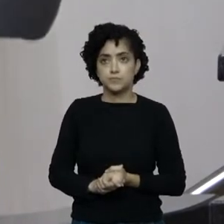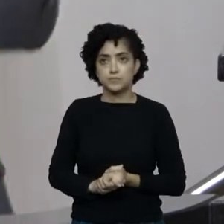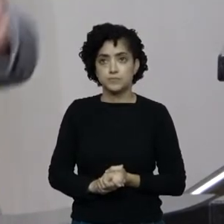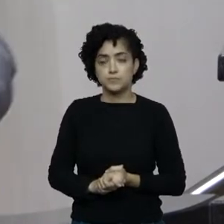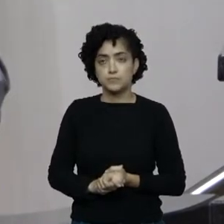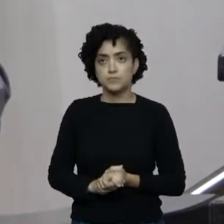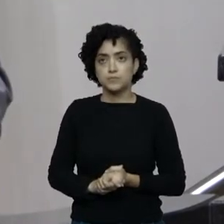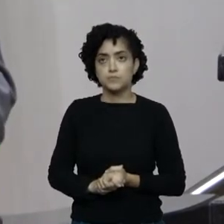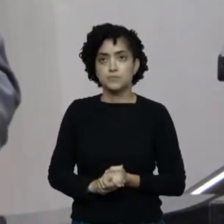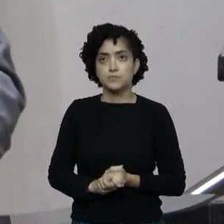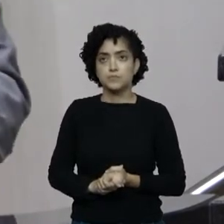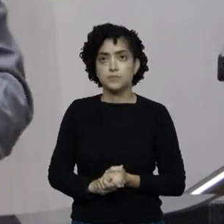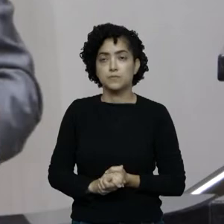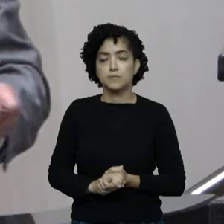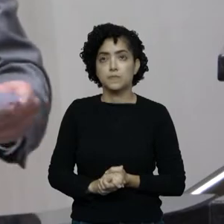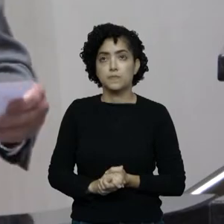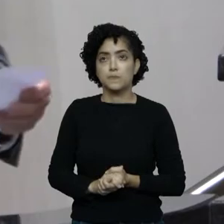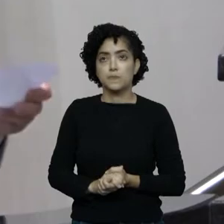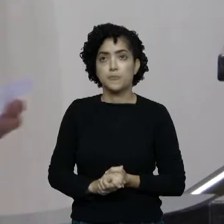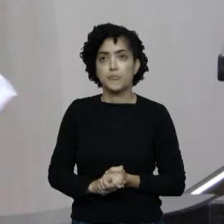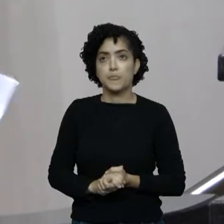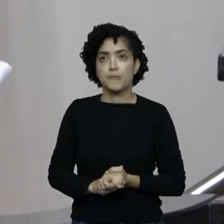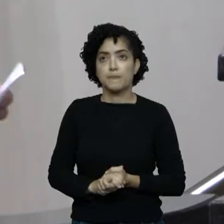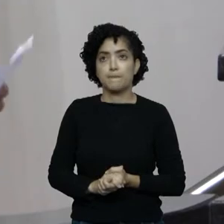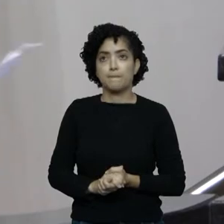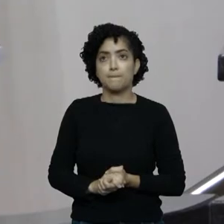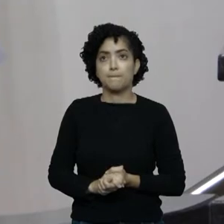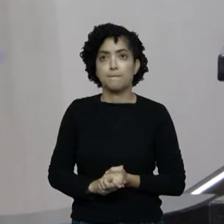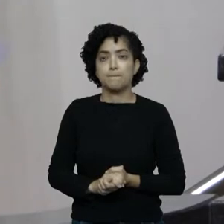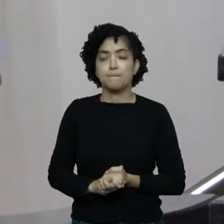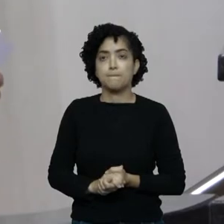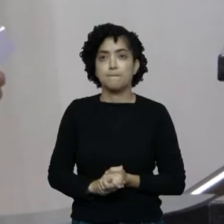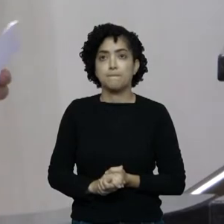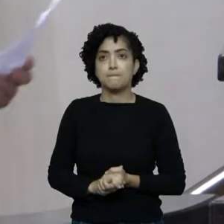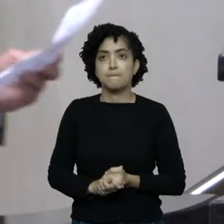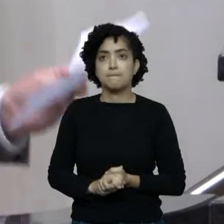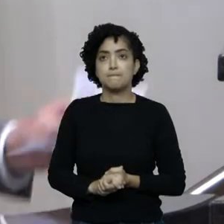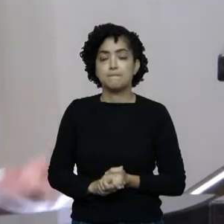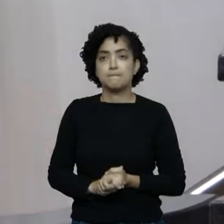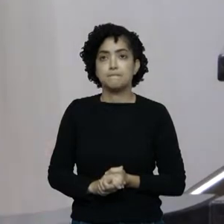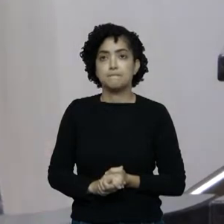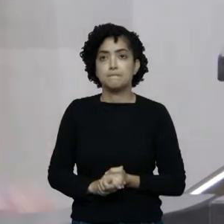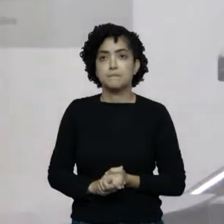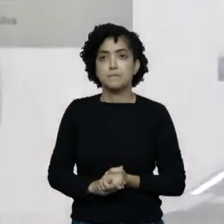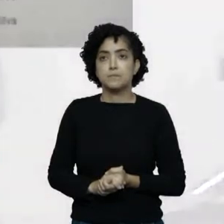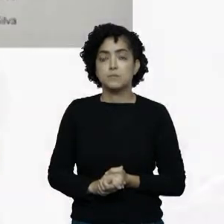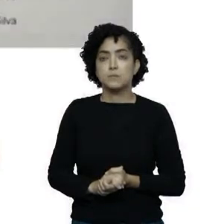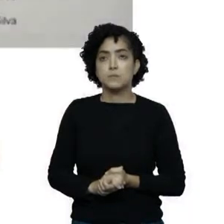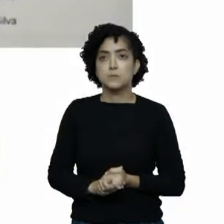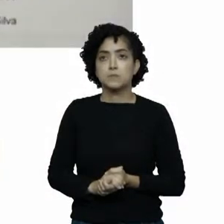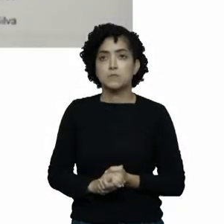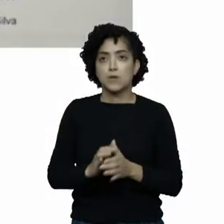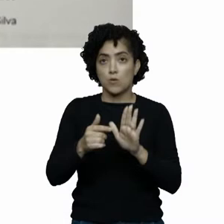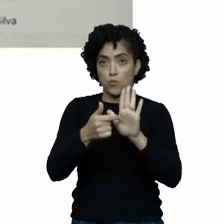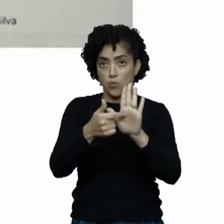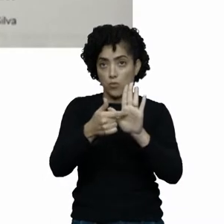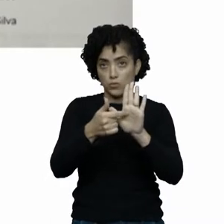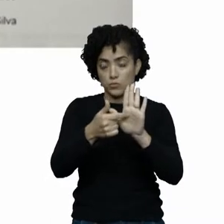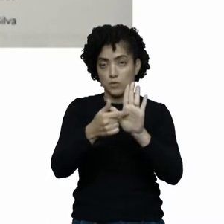passaremos lado do voto do relator o voto do relator em